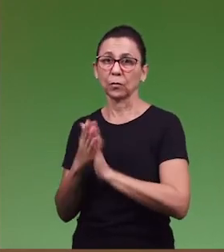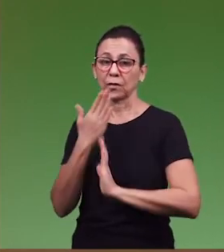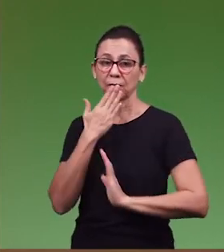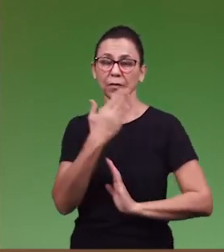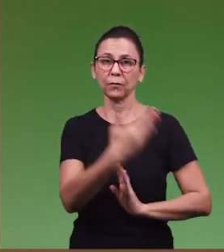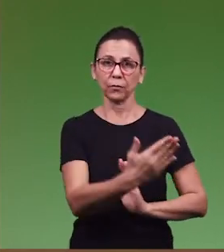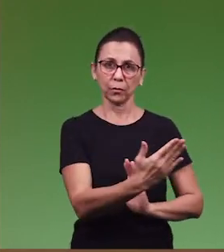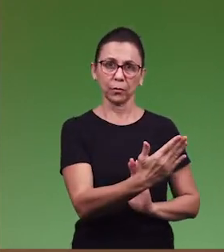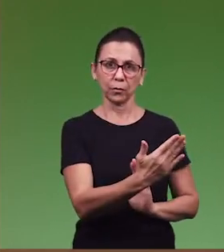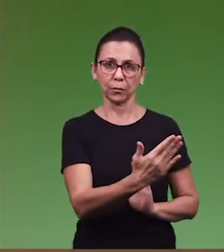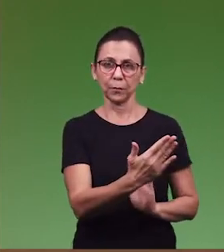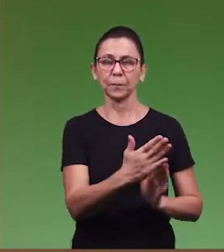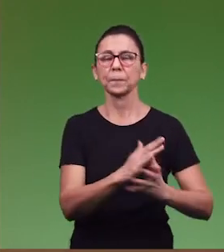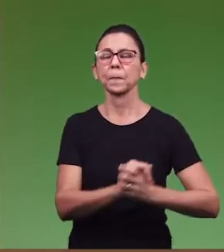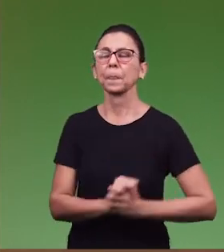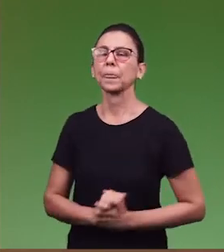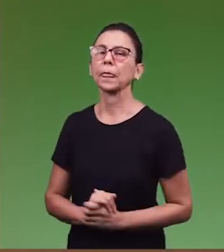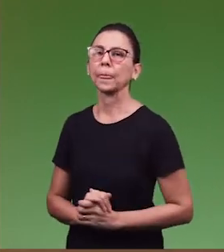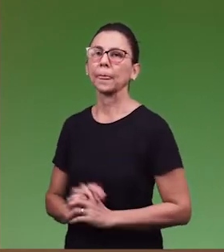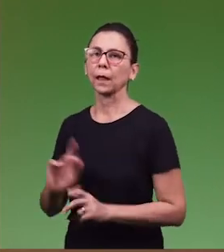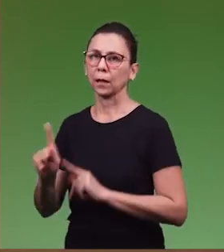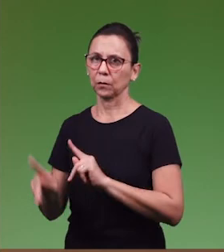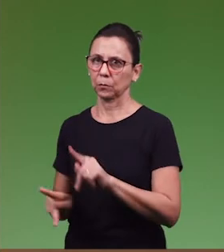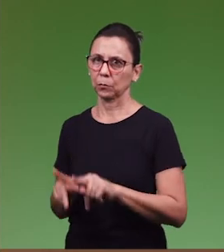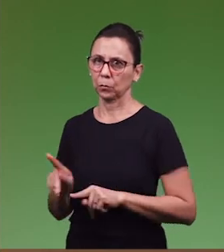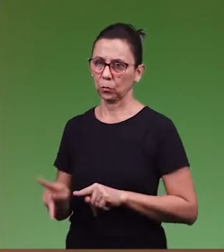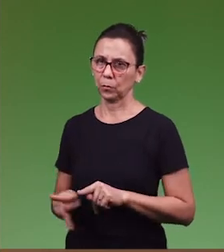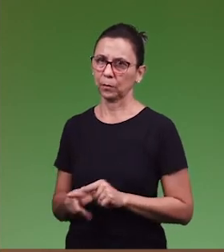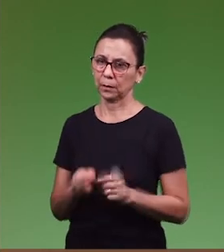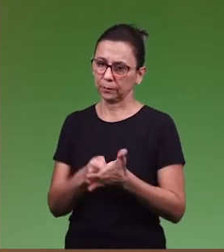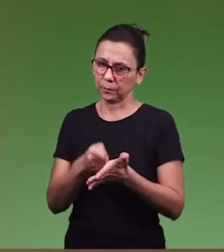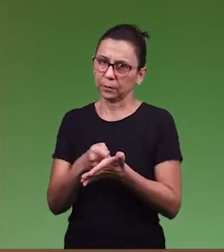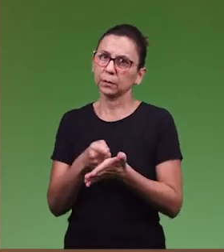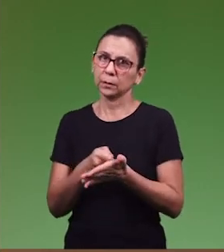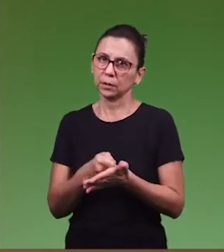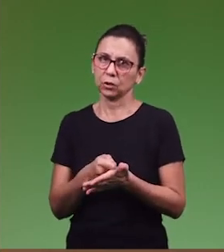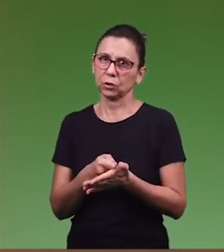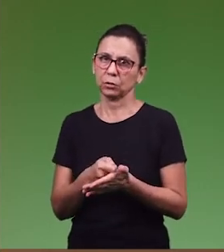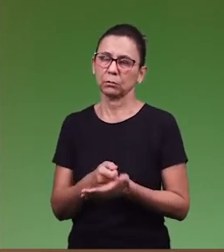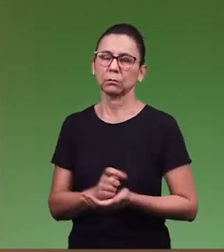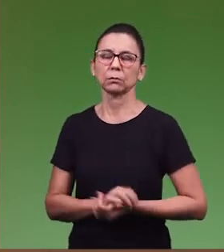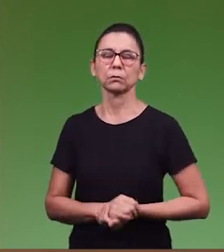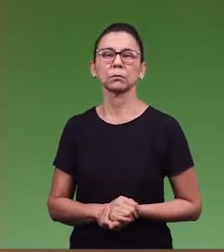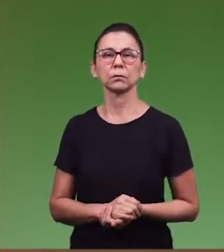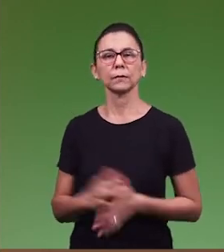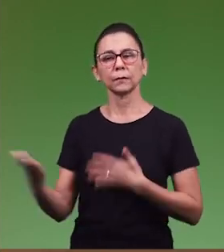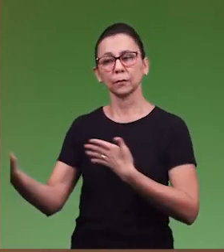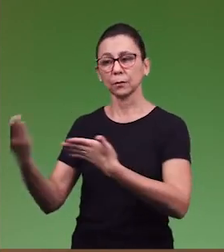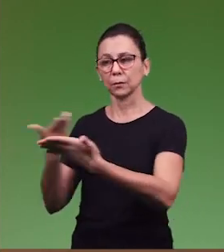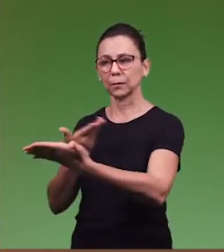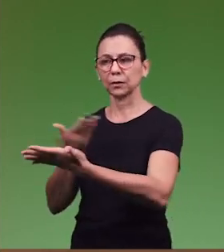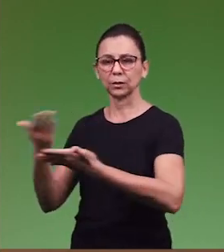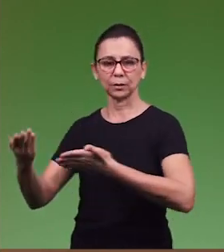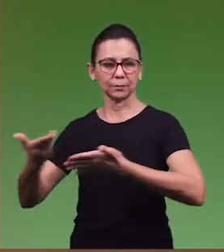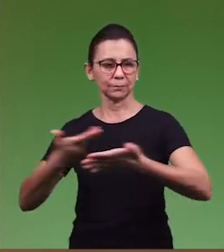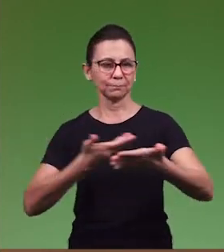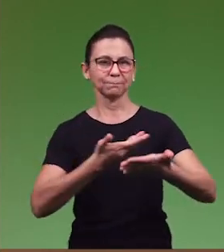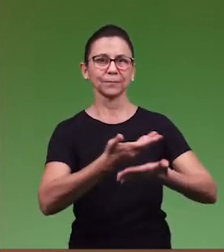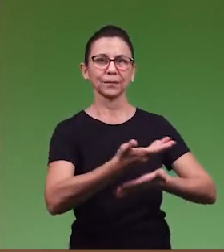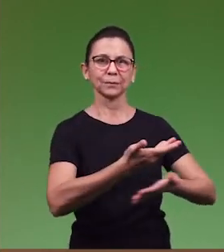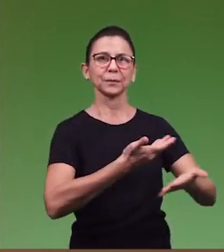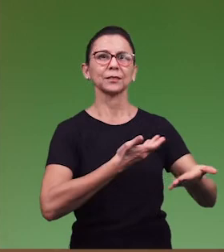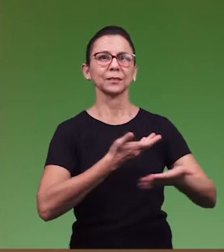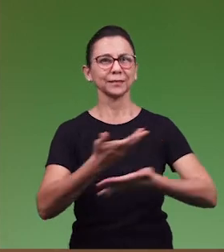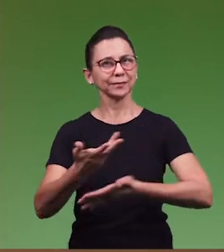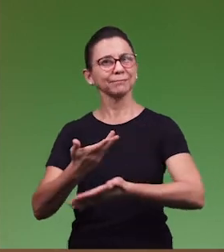dessa forma, na perseverança, ela estava compartilhando, portanto, entre si os recursos da graça, e com